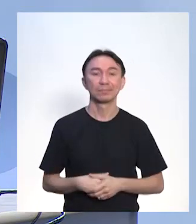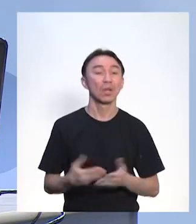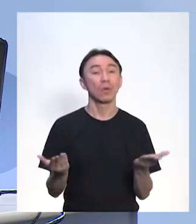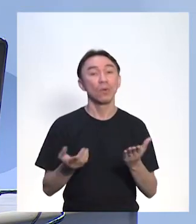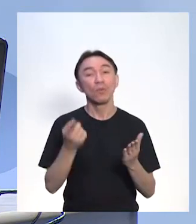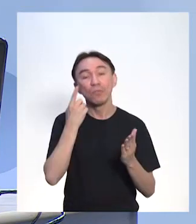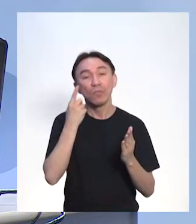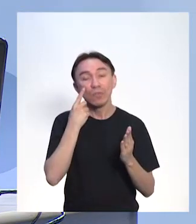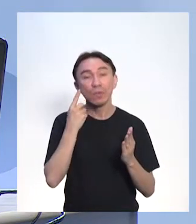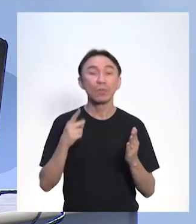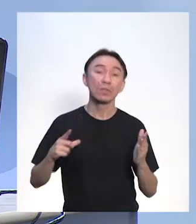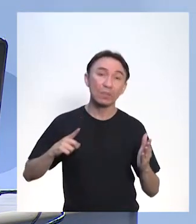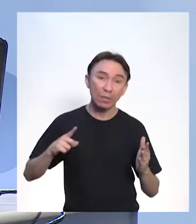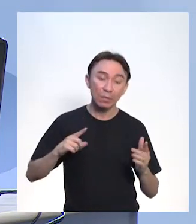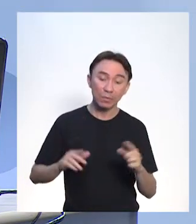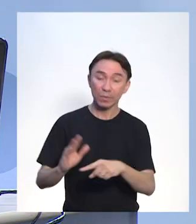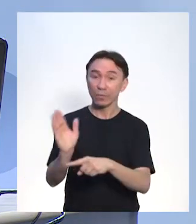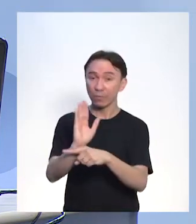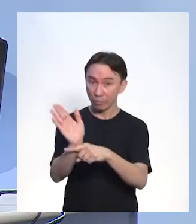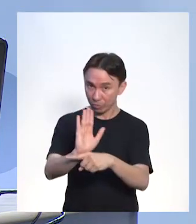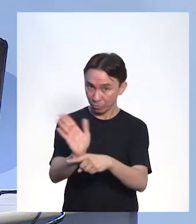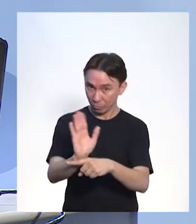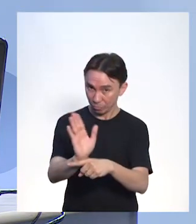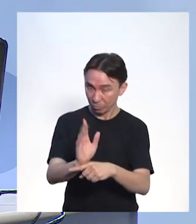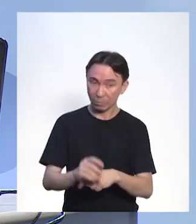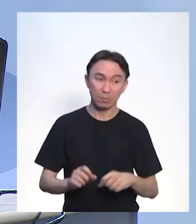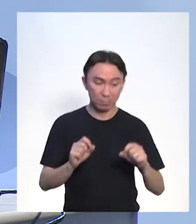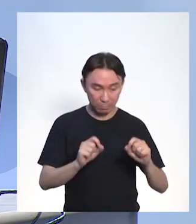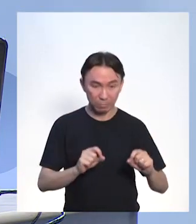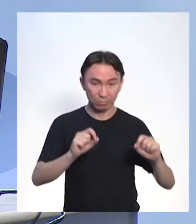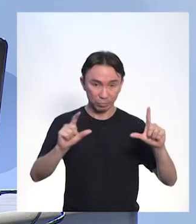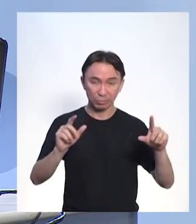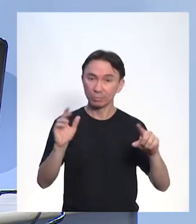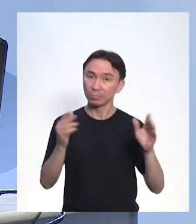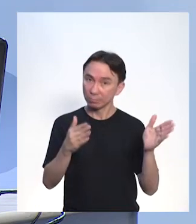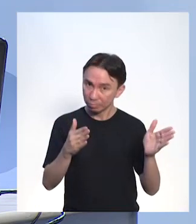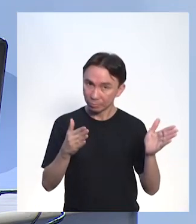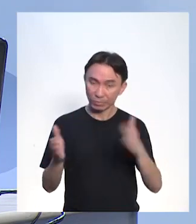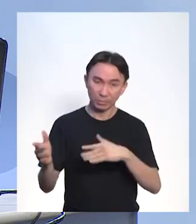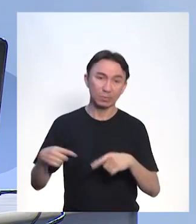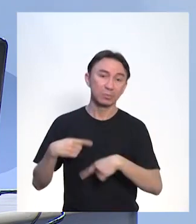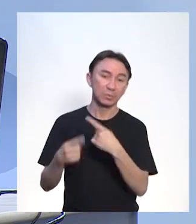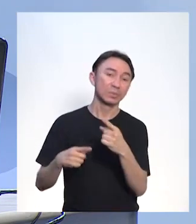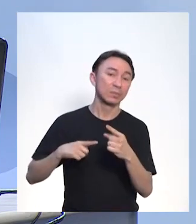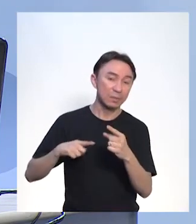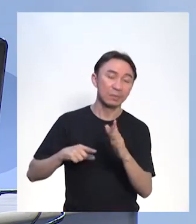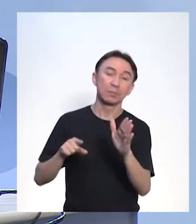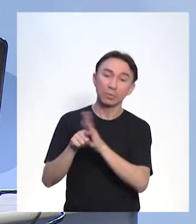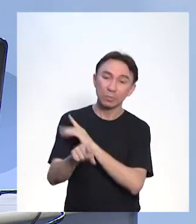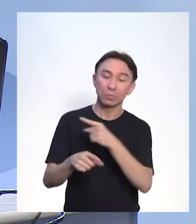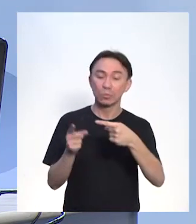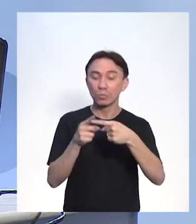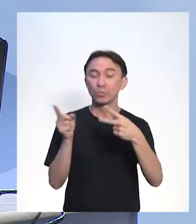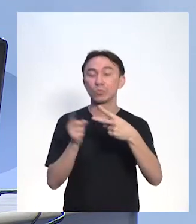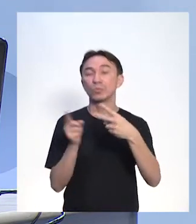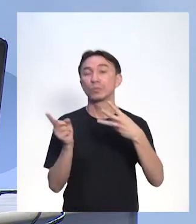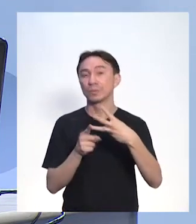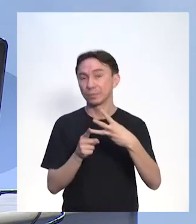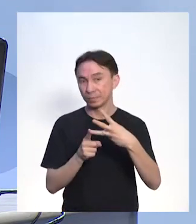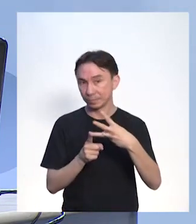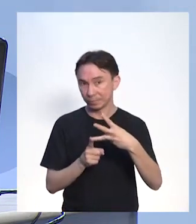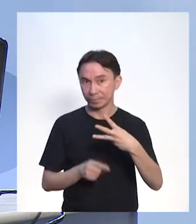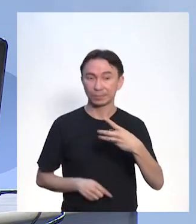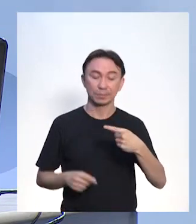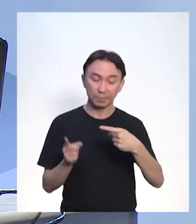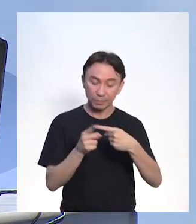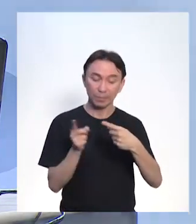agora, com o vídeo, e eu tenho 3 perguntinhas que vão aparecer aí na tela para vocês, olha só. A primeira pergunta é, what is the